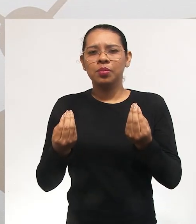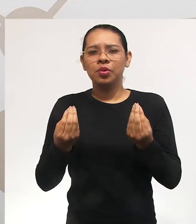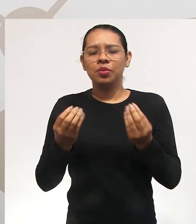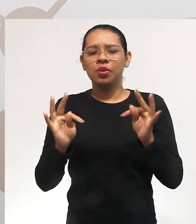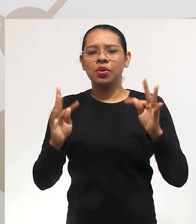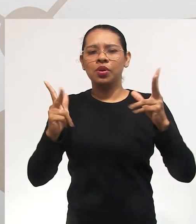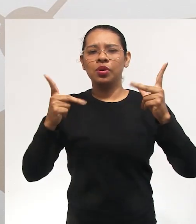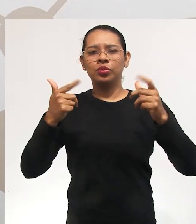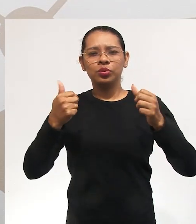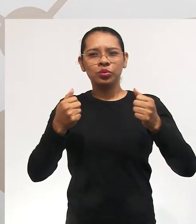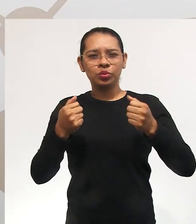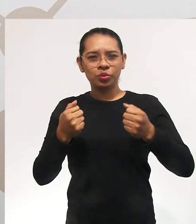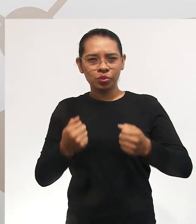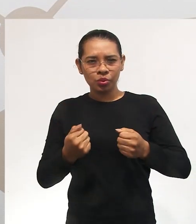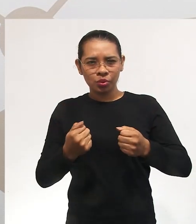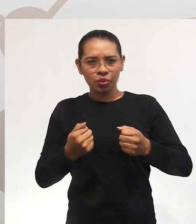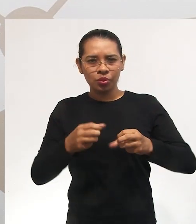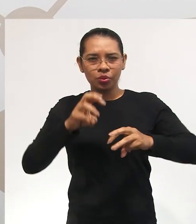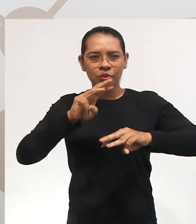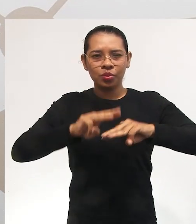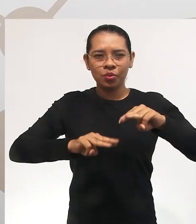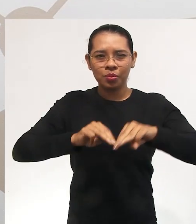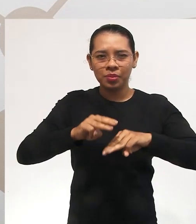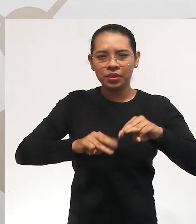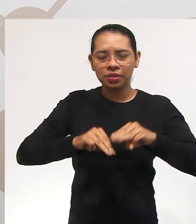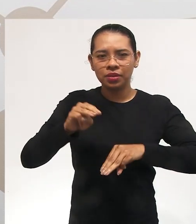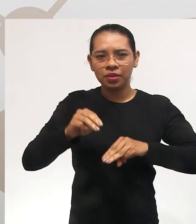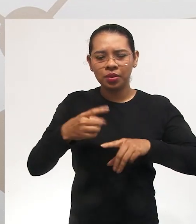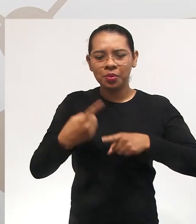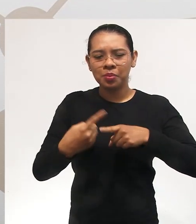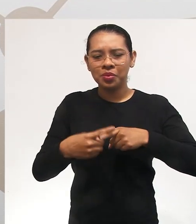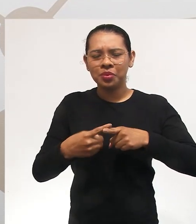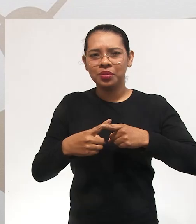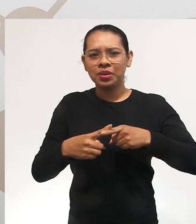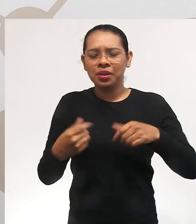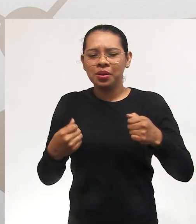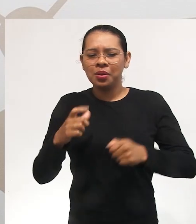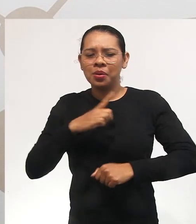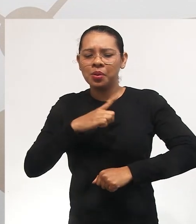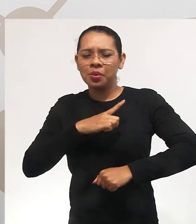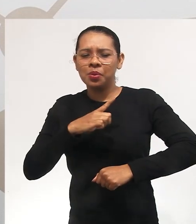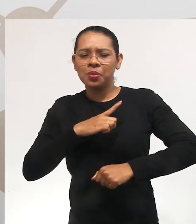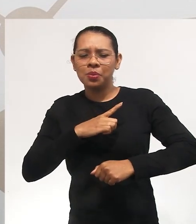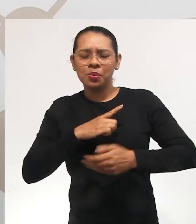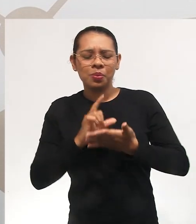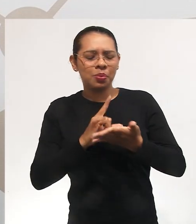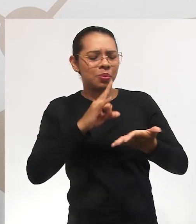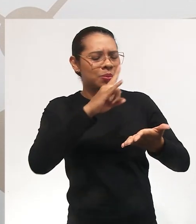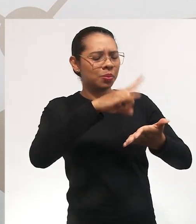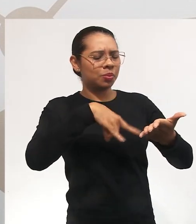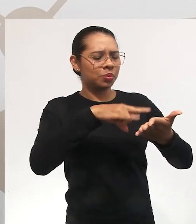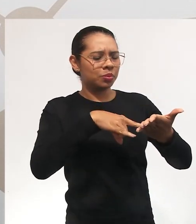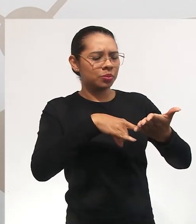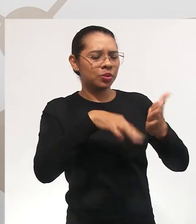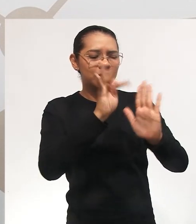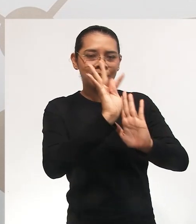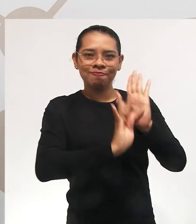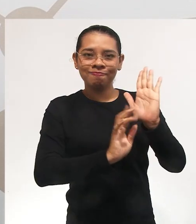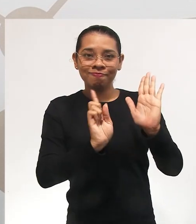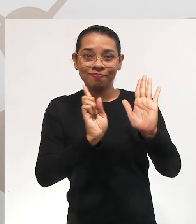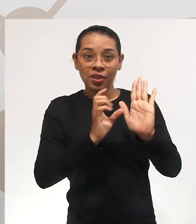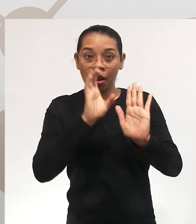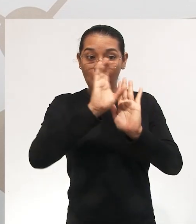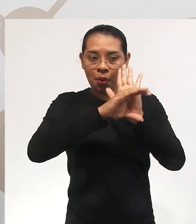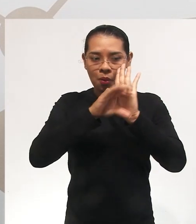ele não são práticas de ensino e nem são objetos do conhecimento, porque lá nós não vamos